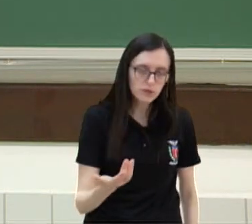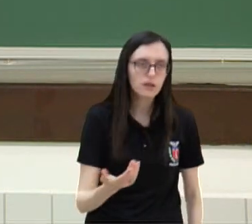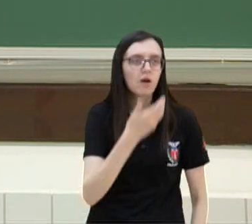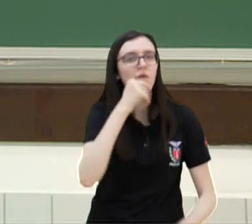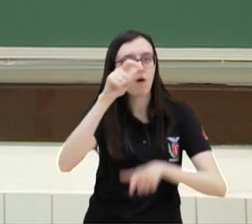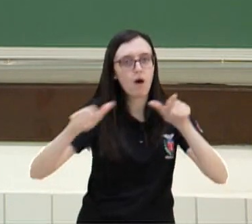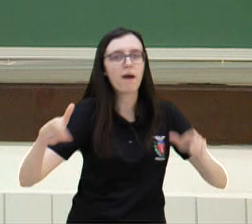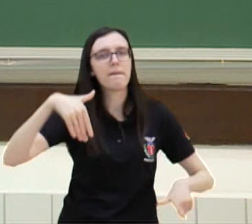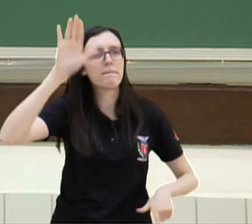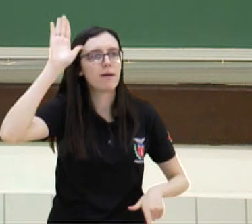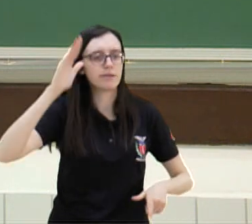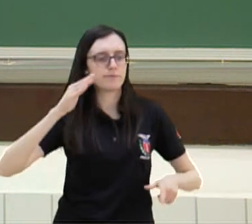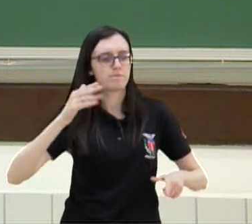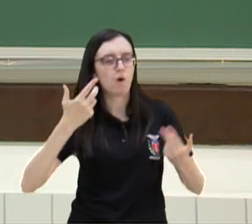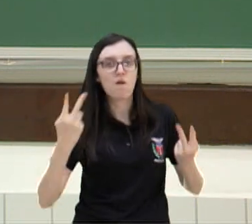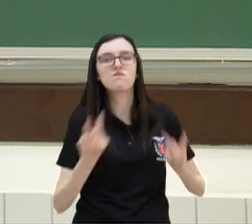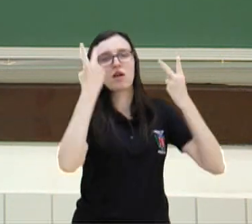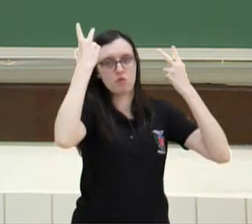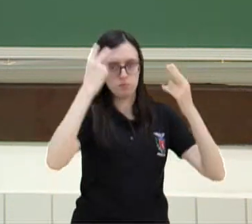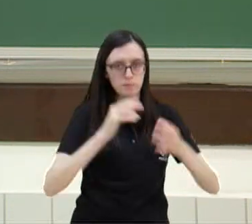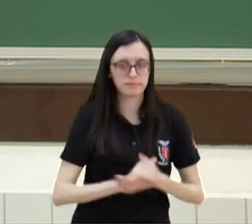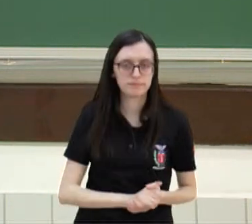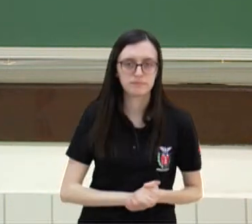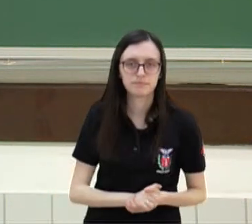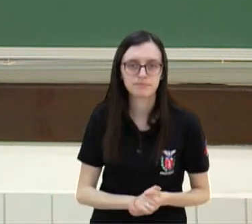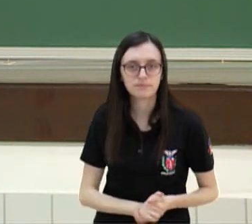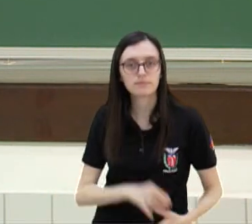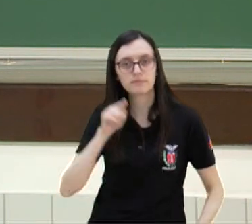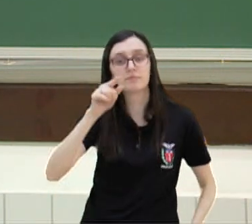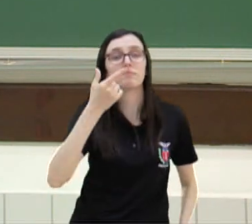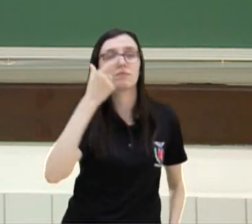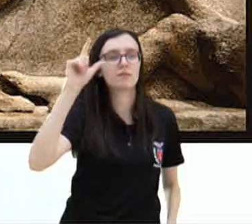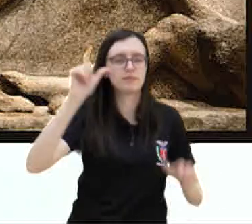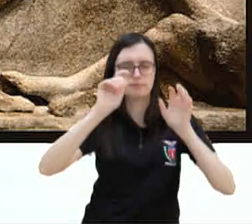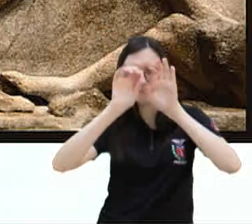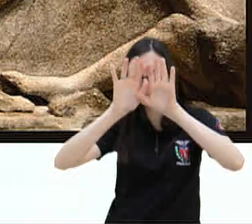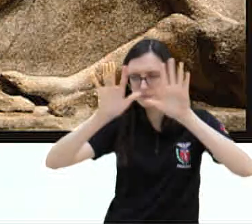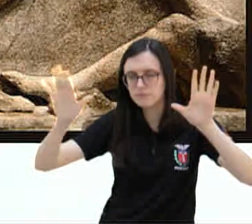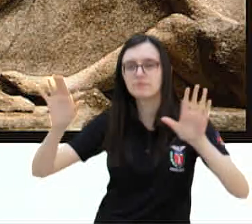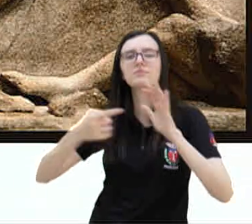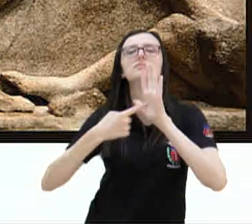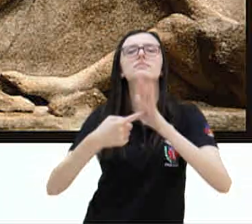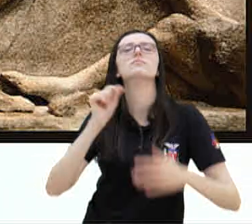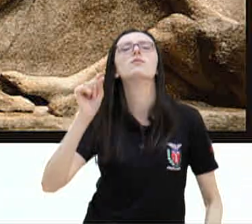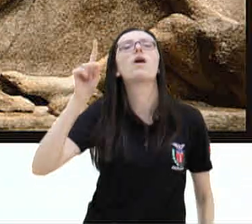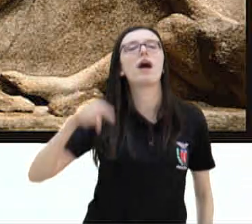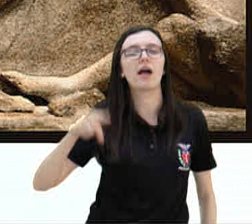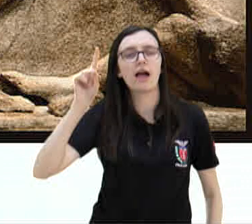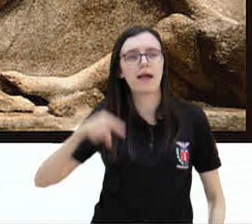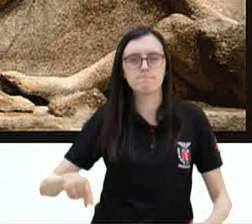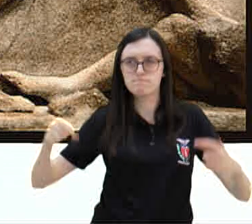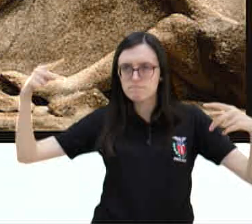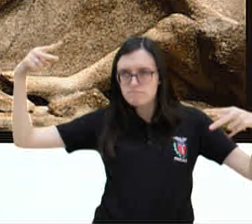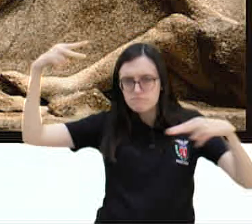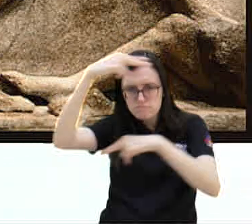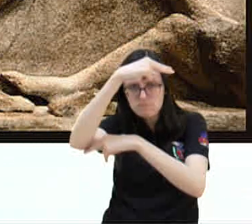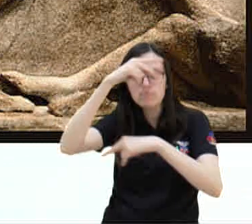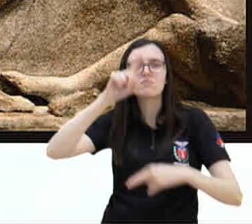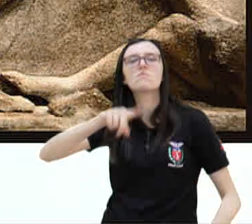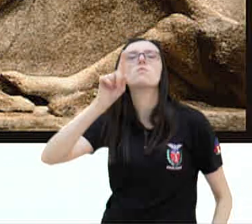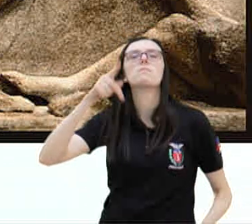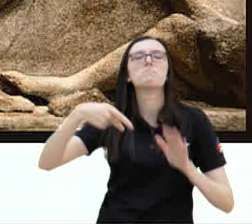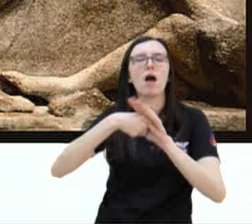Os homens eram mais privilegiados, ok? Esse outro relevo, ele diz respeito a um pedaço de